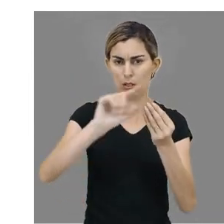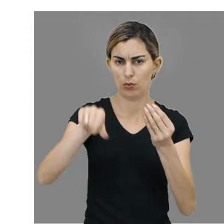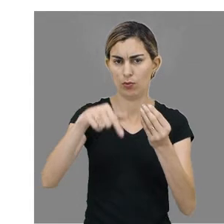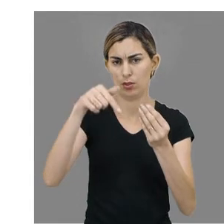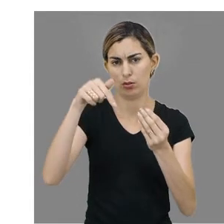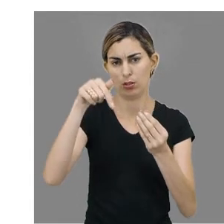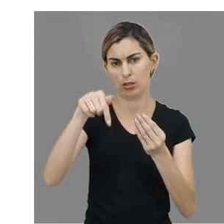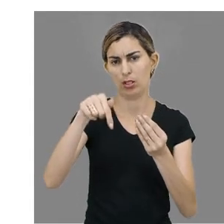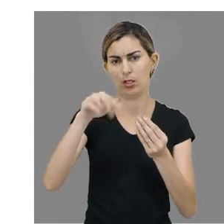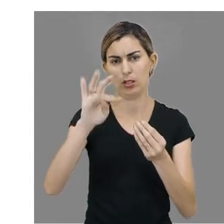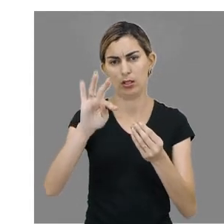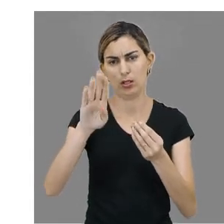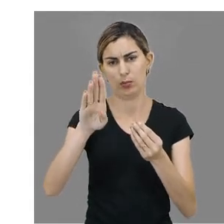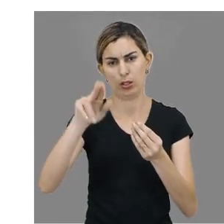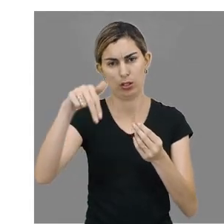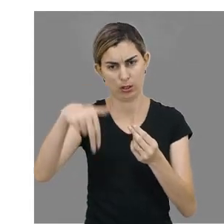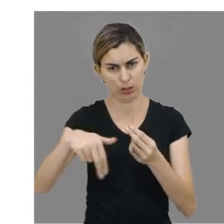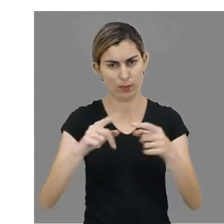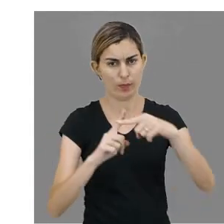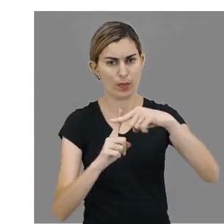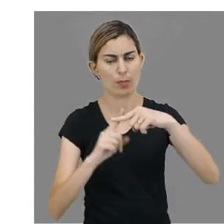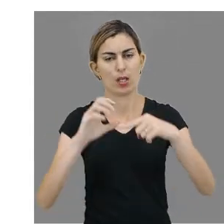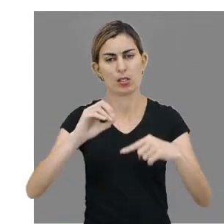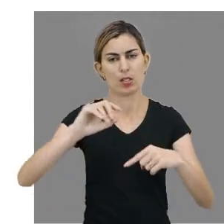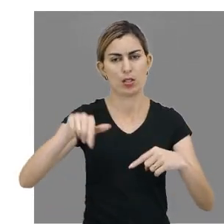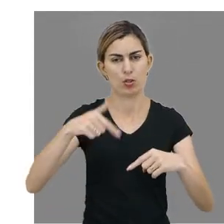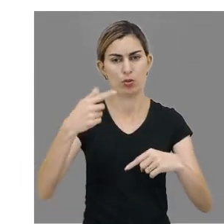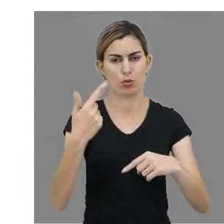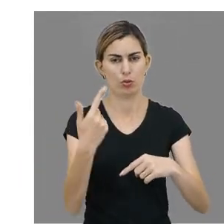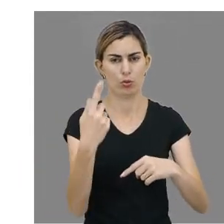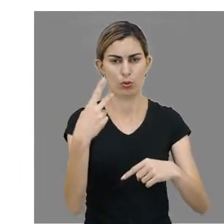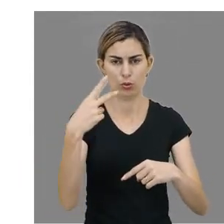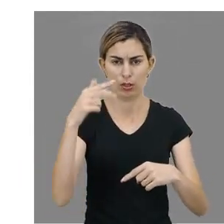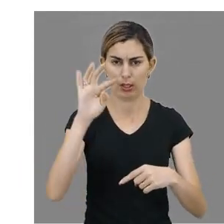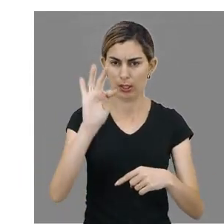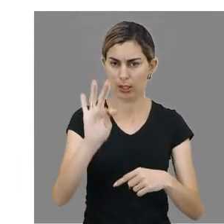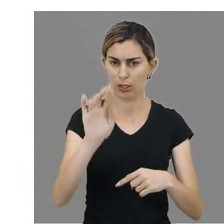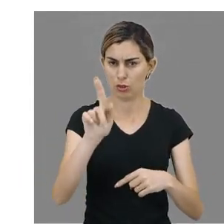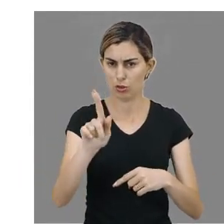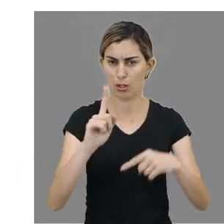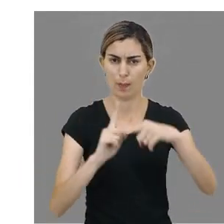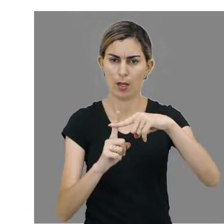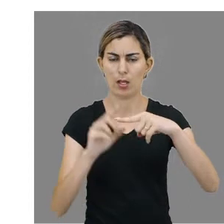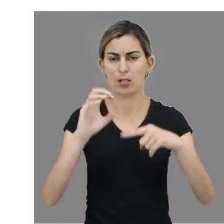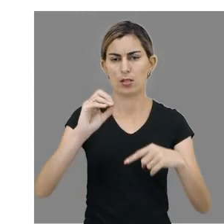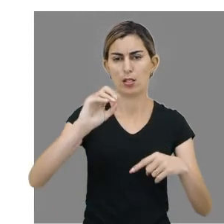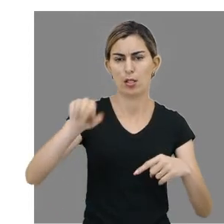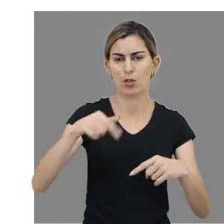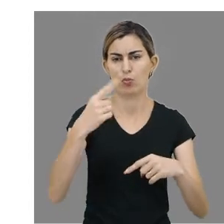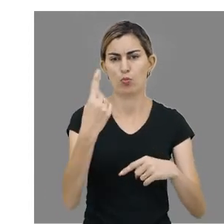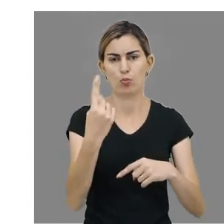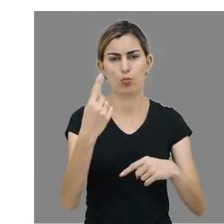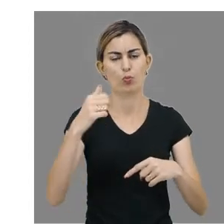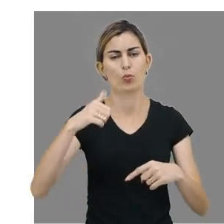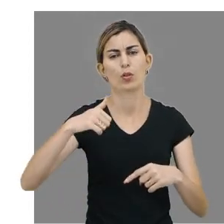0,7 TBN mais 0,2 TG mais 0,1